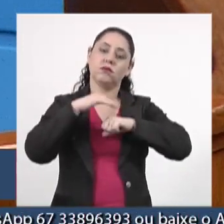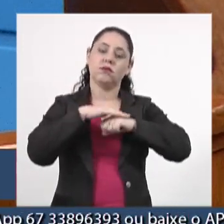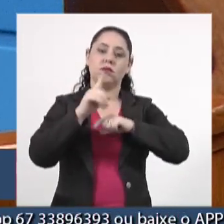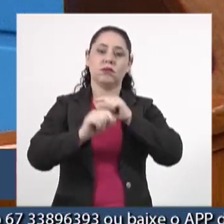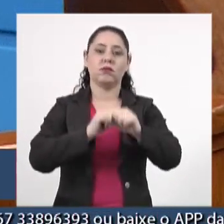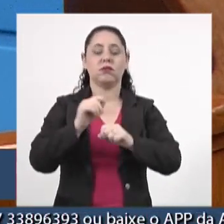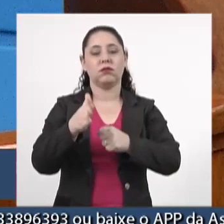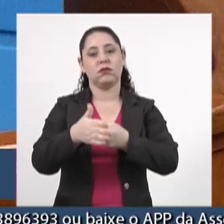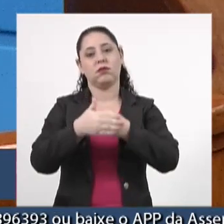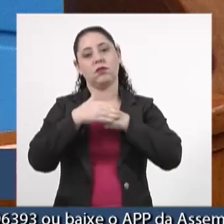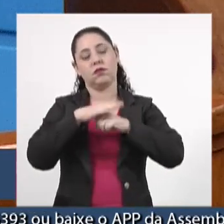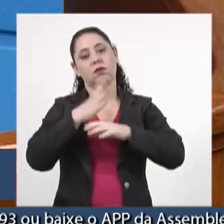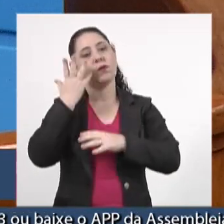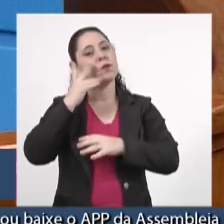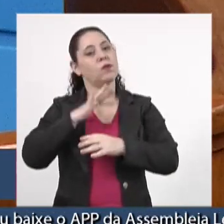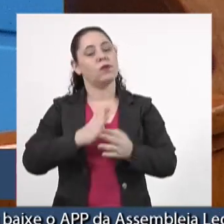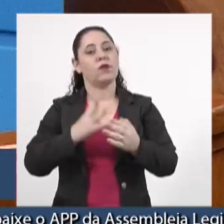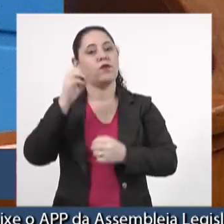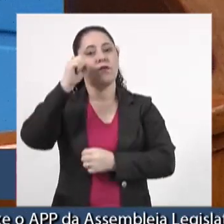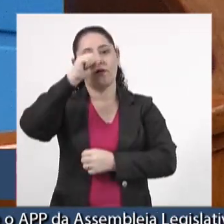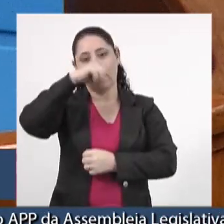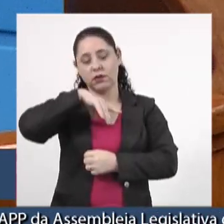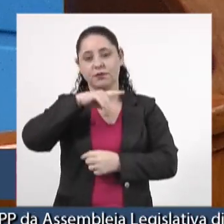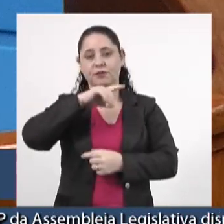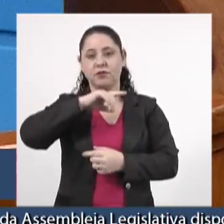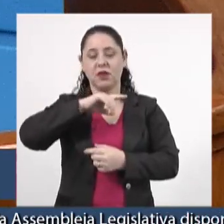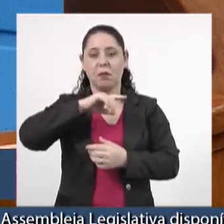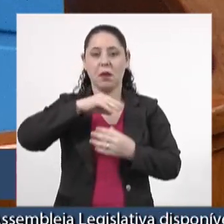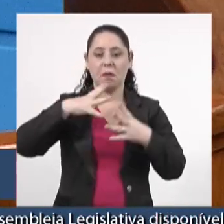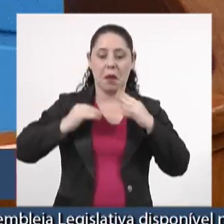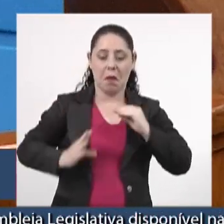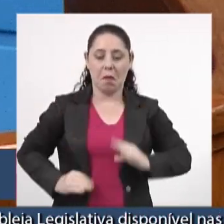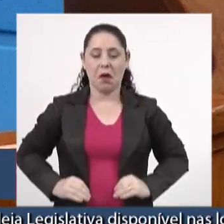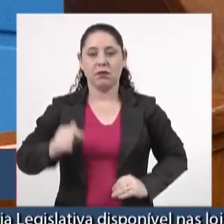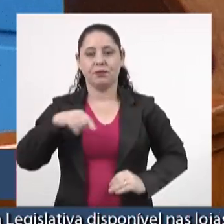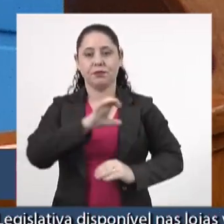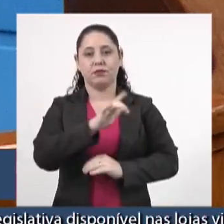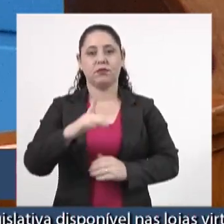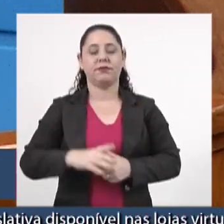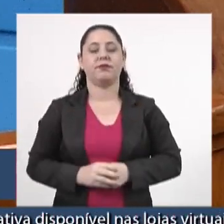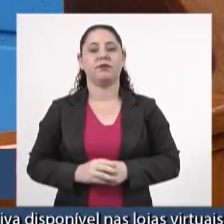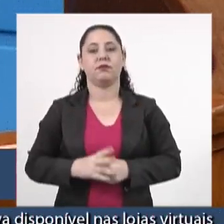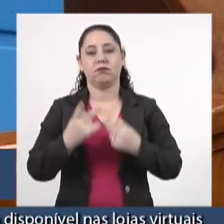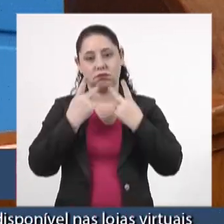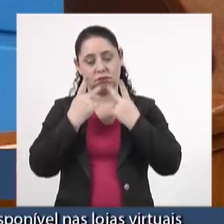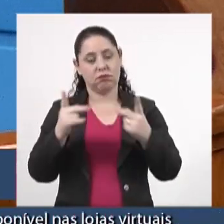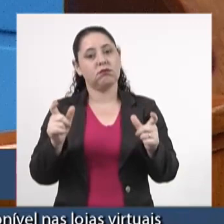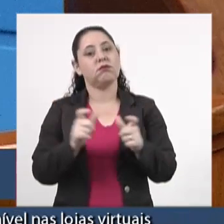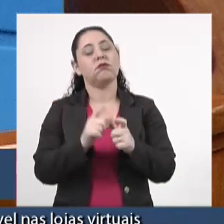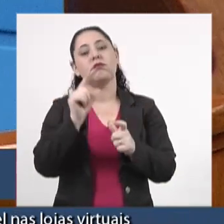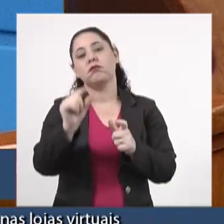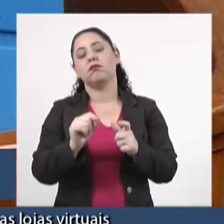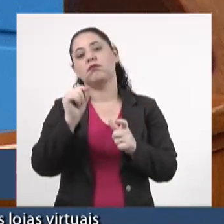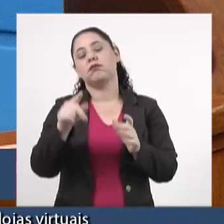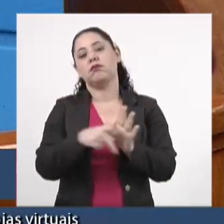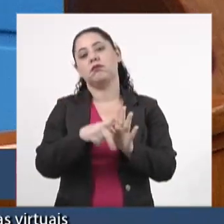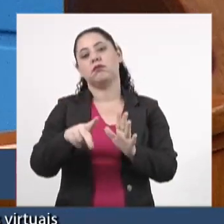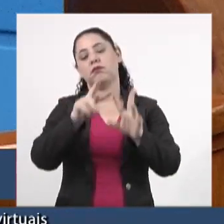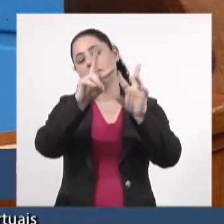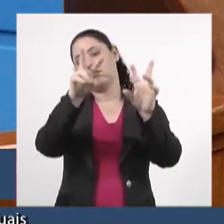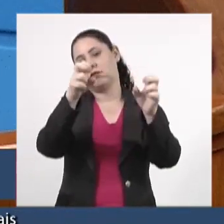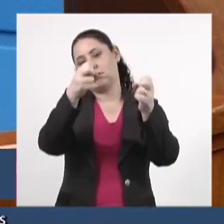que acolhe essas crianças que são vítimas de abuso sexual em Campo Grande. Então, eu vou falar um pouco exatamente sobre